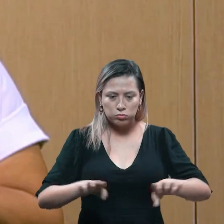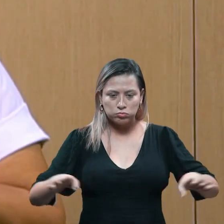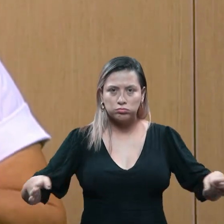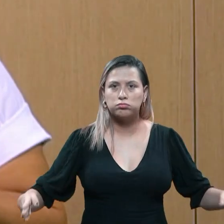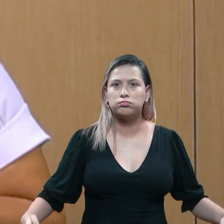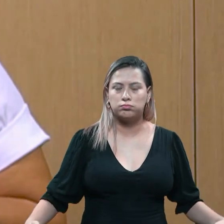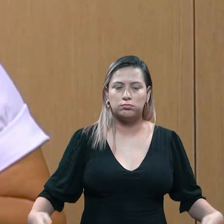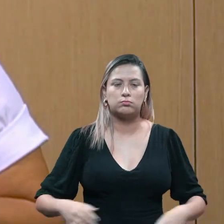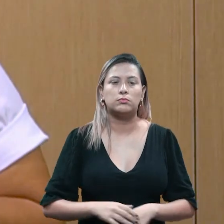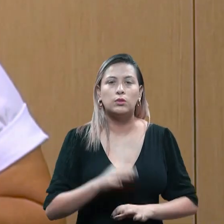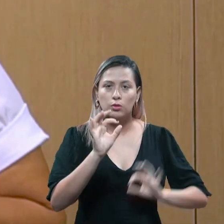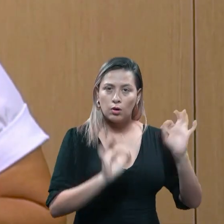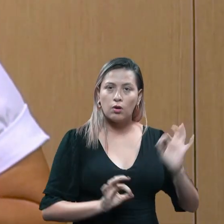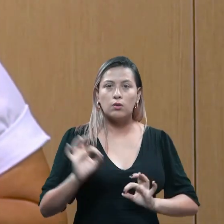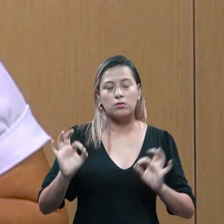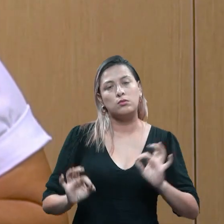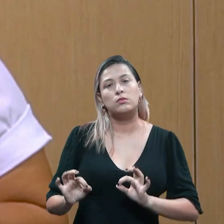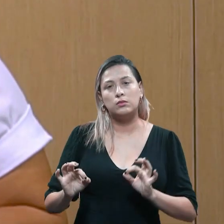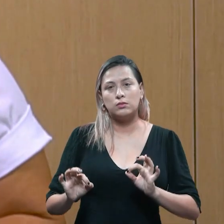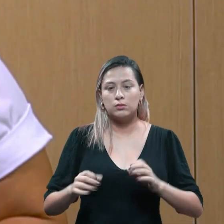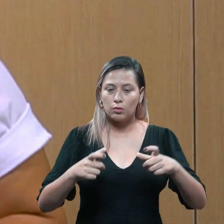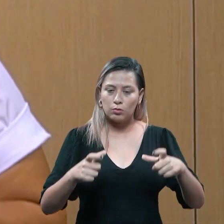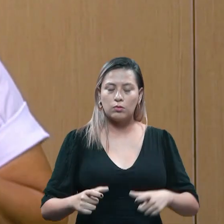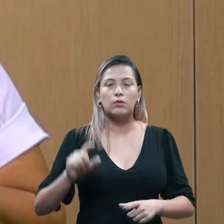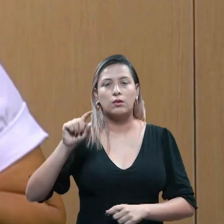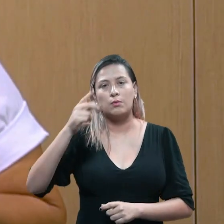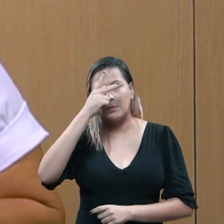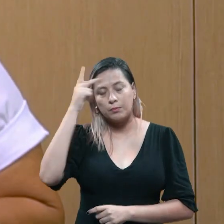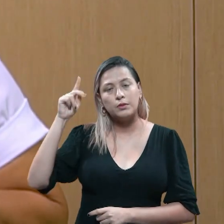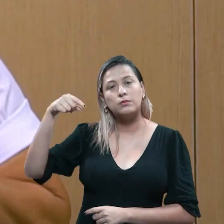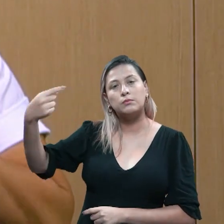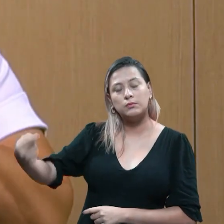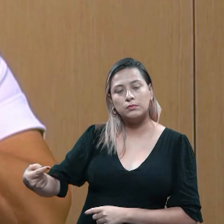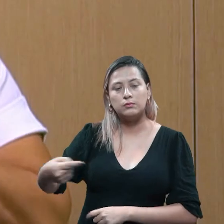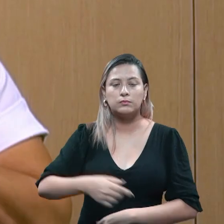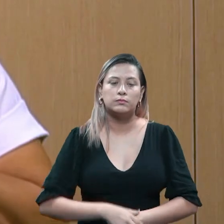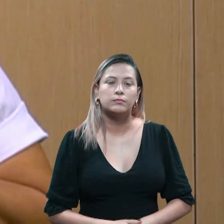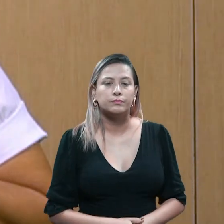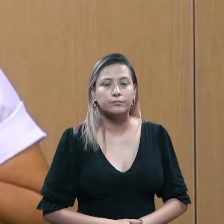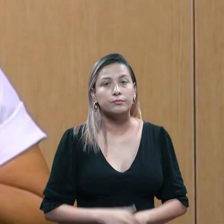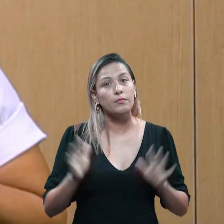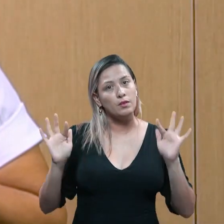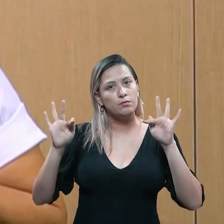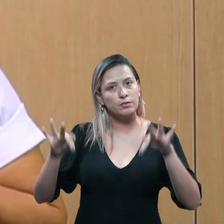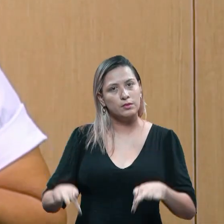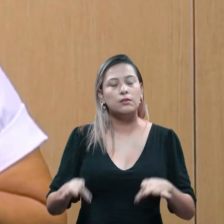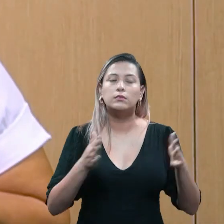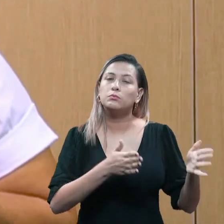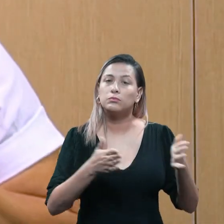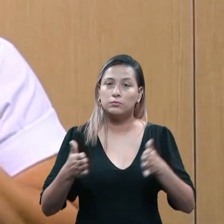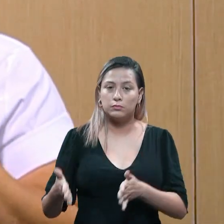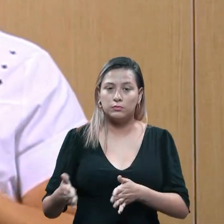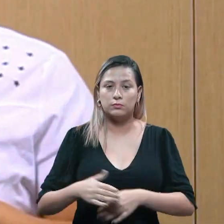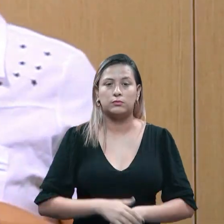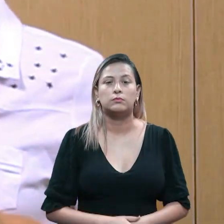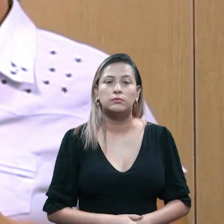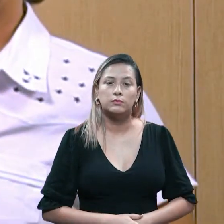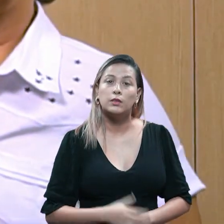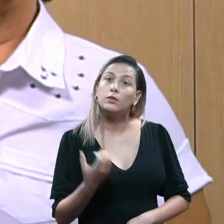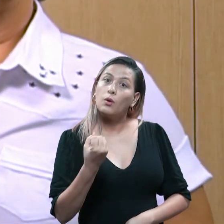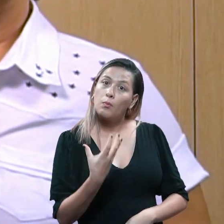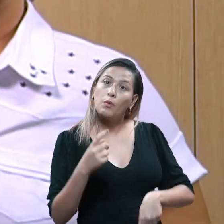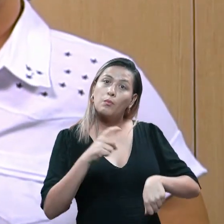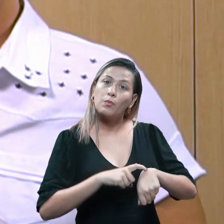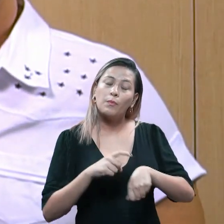preparando a cabine para o próximo cliente. Muito bem. Aqui finalizamos esse módulo. Esse é um bom momento